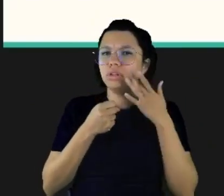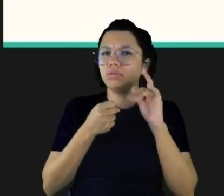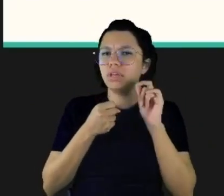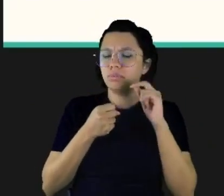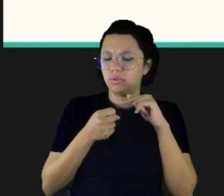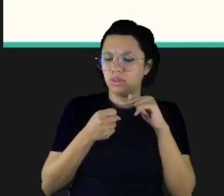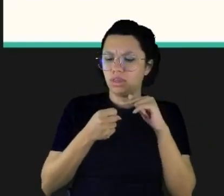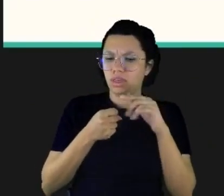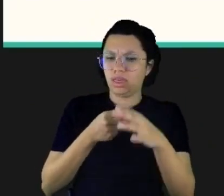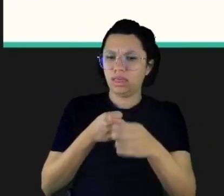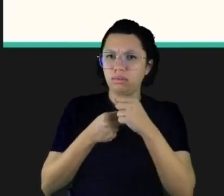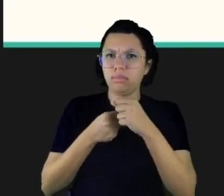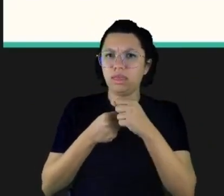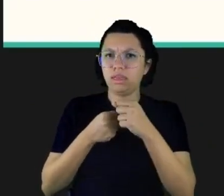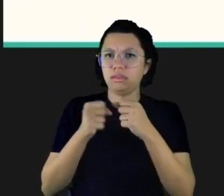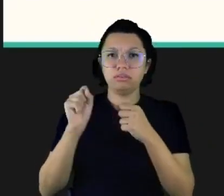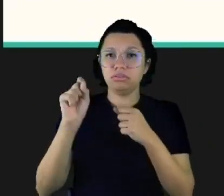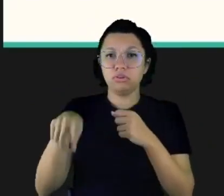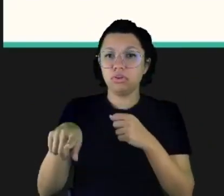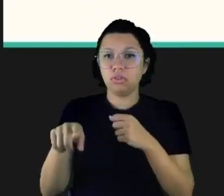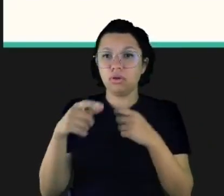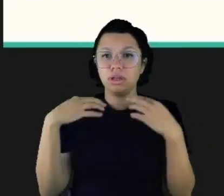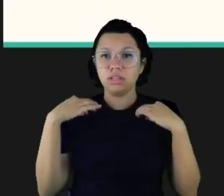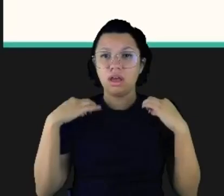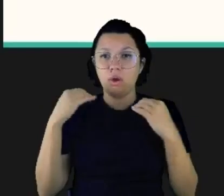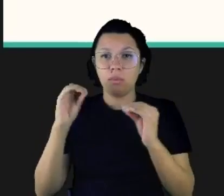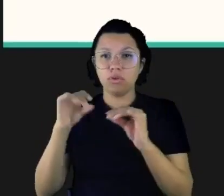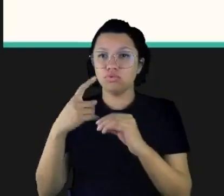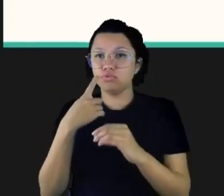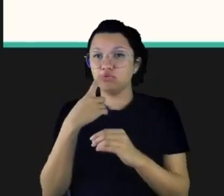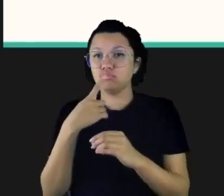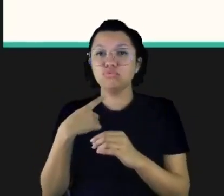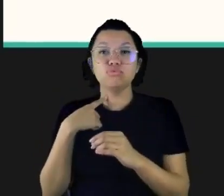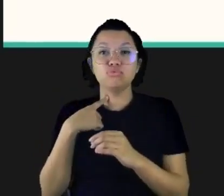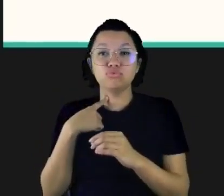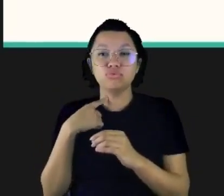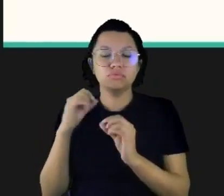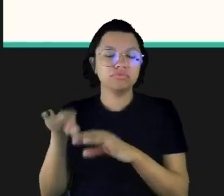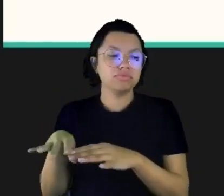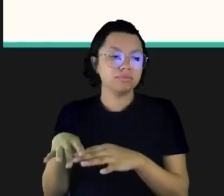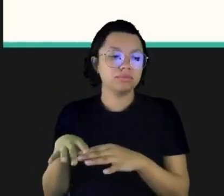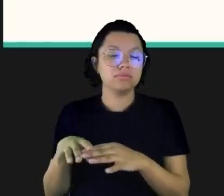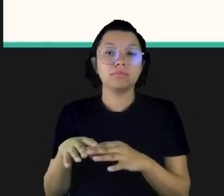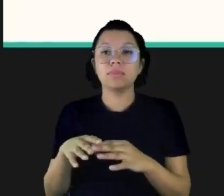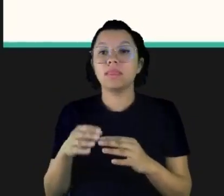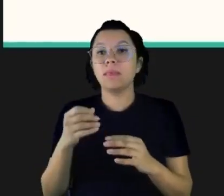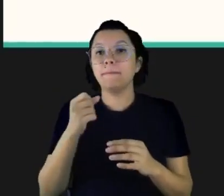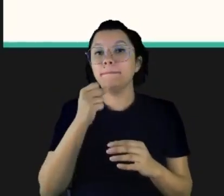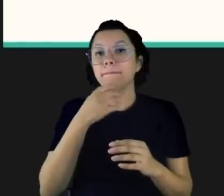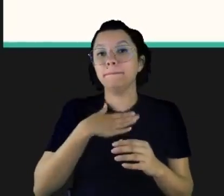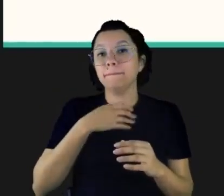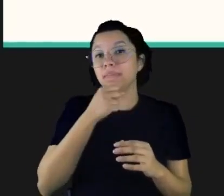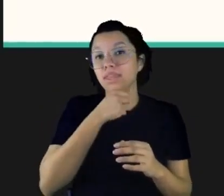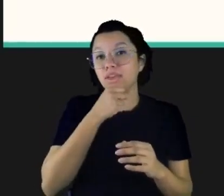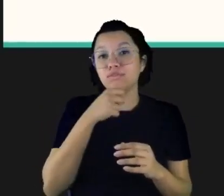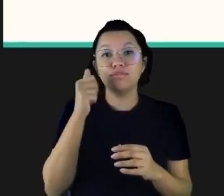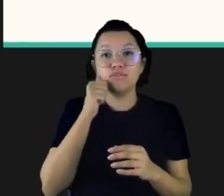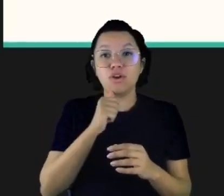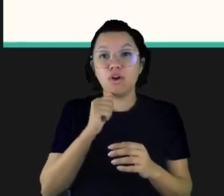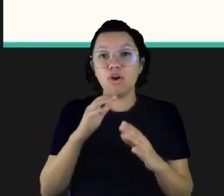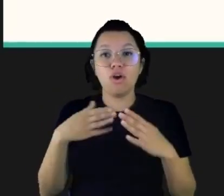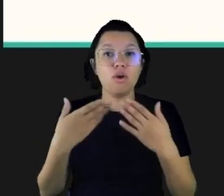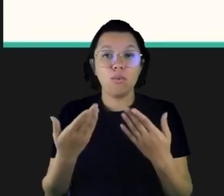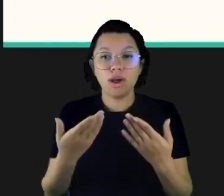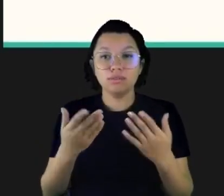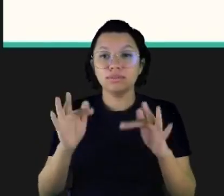microfone e jogar no cesto de roupa suja. A minha avó, por exemplo, a hora que ela terminava o almoço, ela jogava todas as panelas no lixo. Foi o